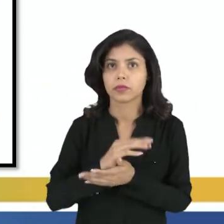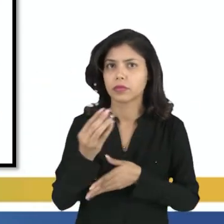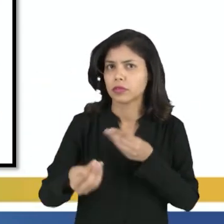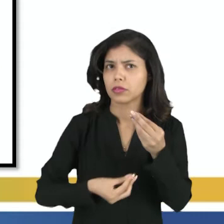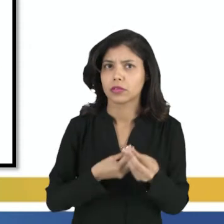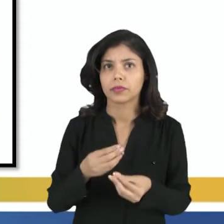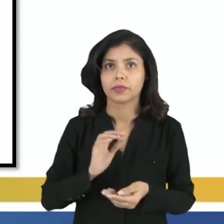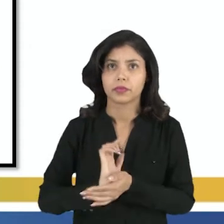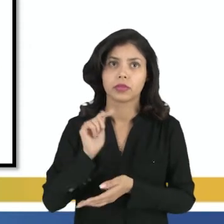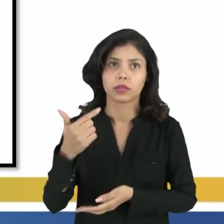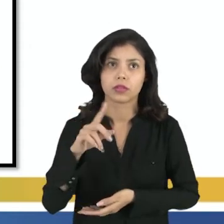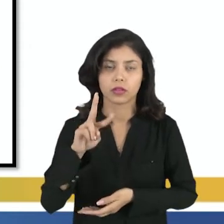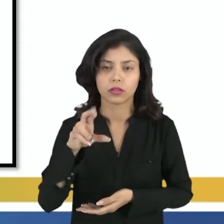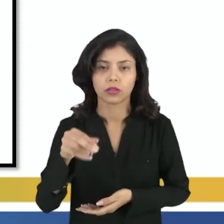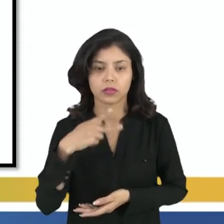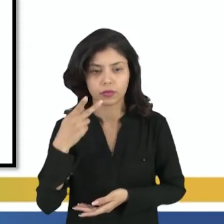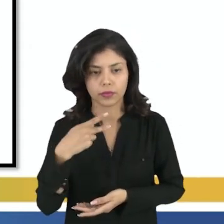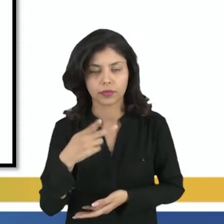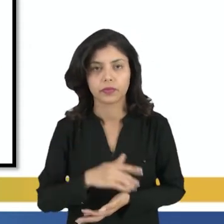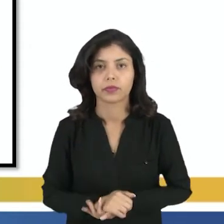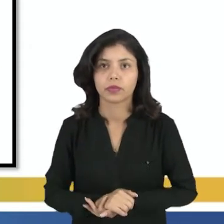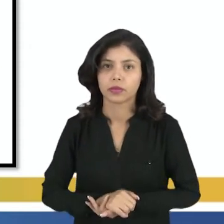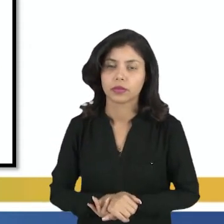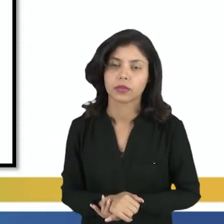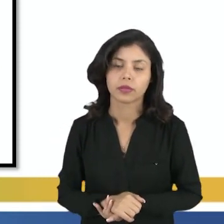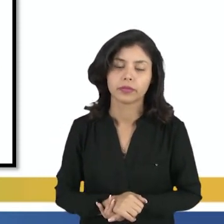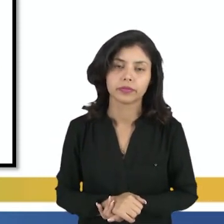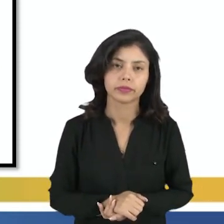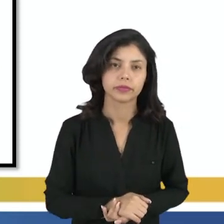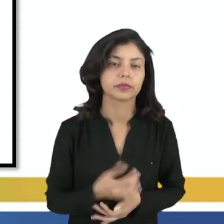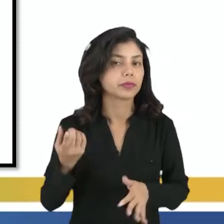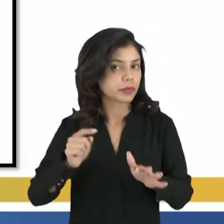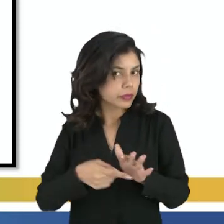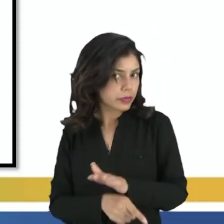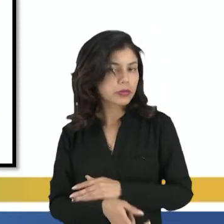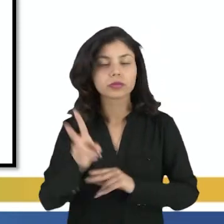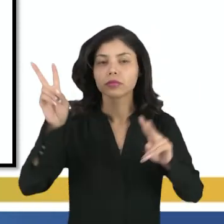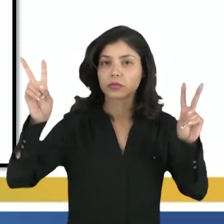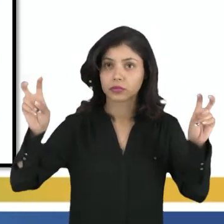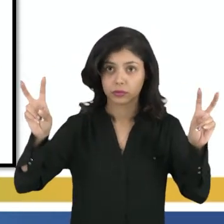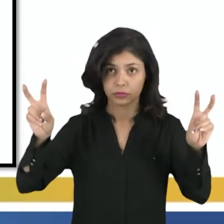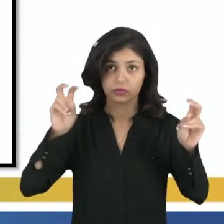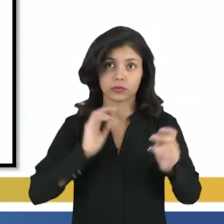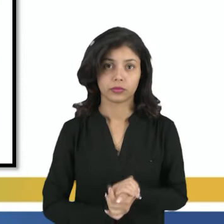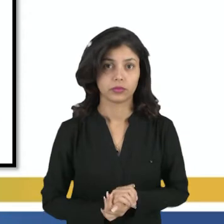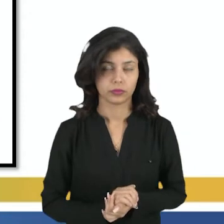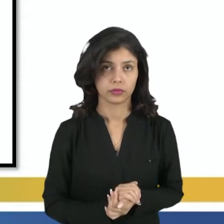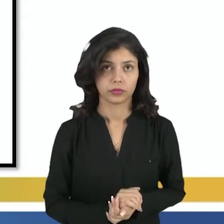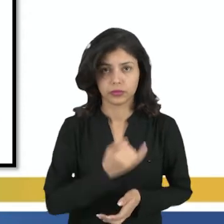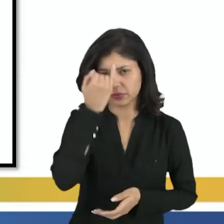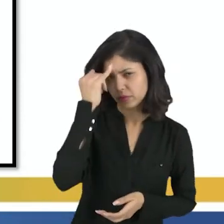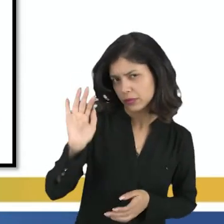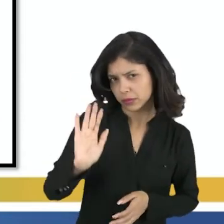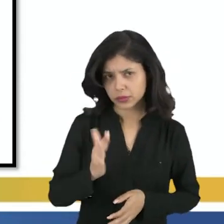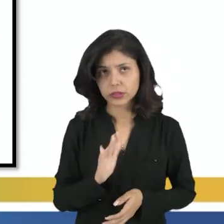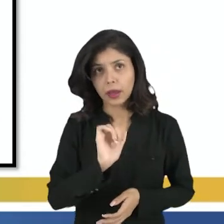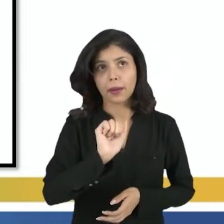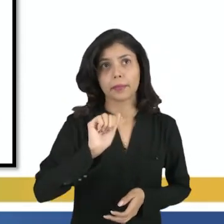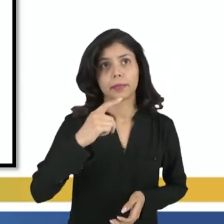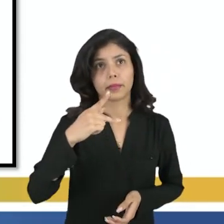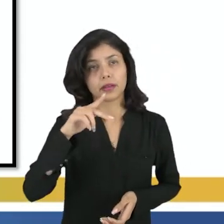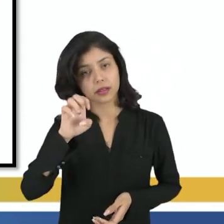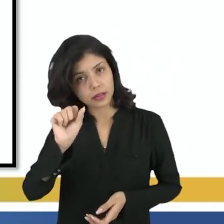se fosse um outro locutor falando. Então ele entra dentro de um assunto, dá uma ideia ali meio de apesar de,